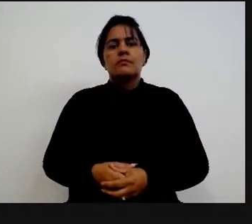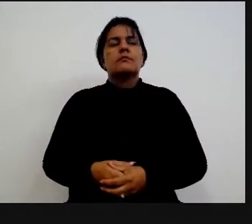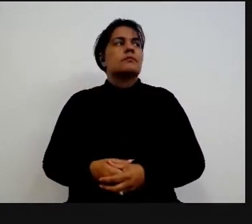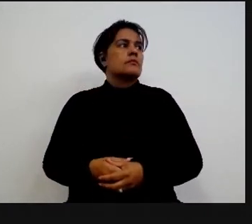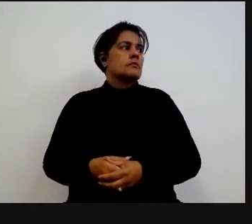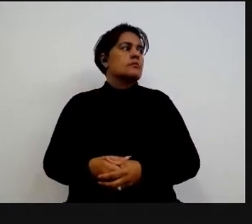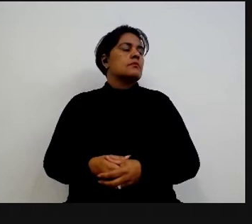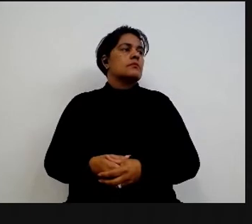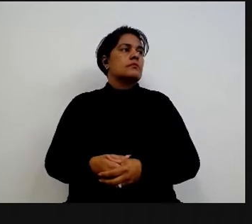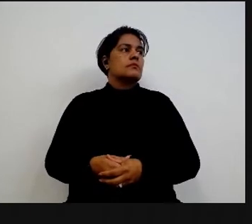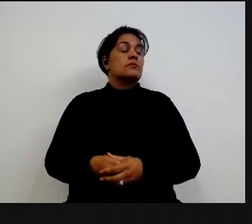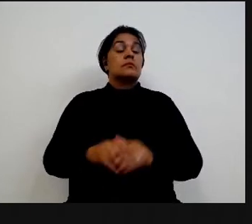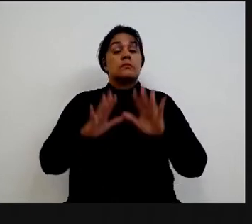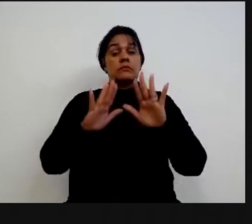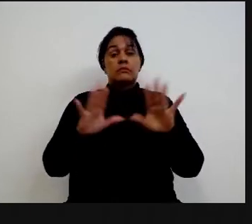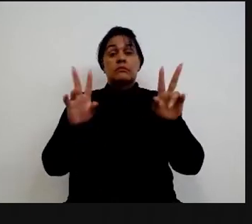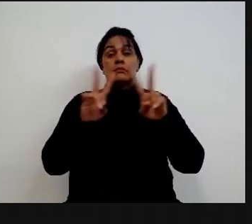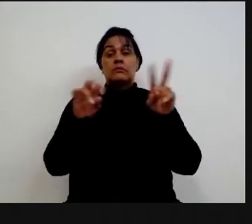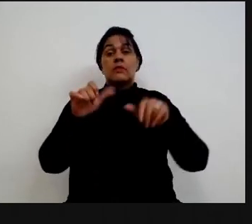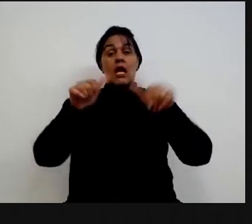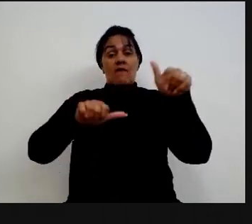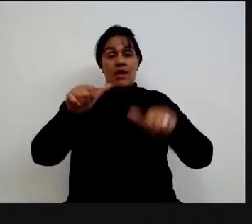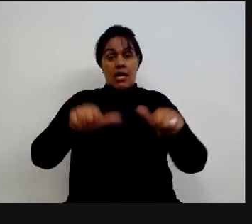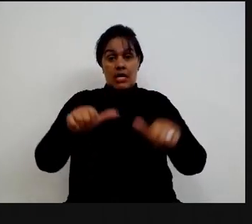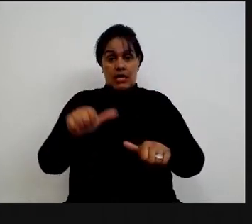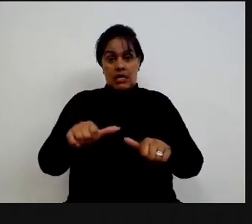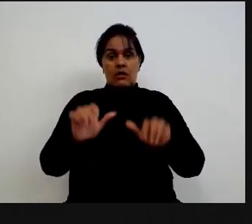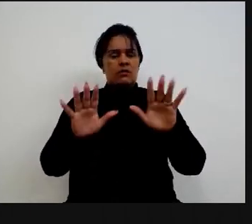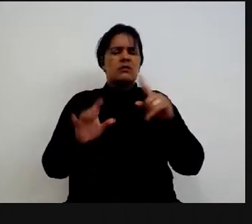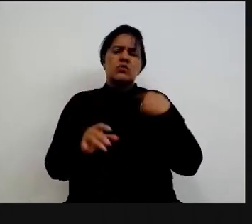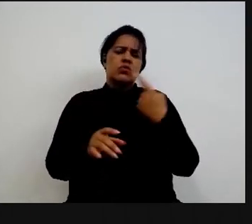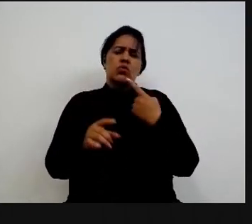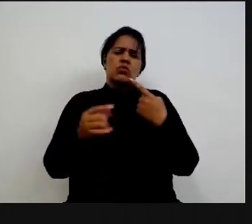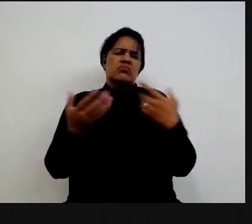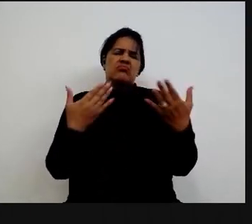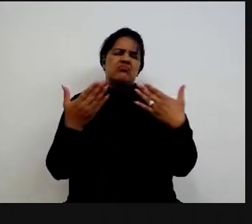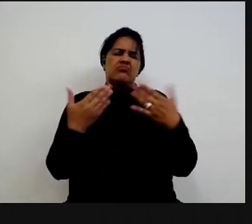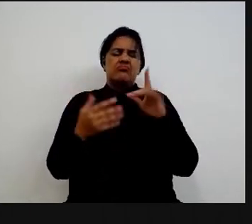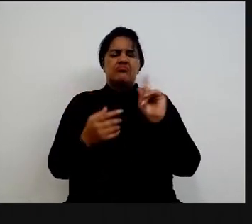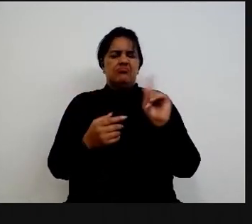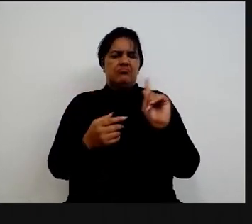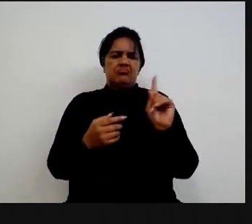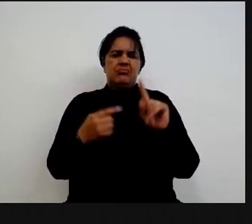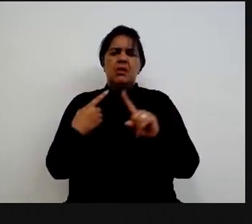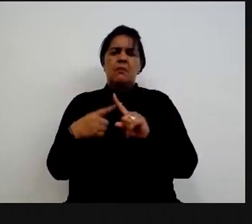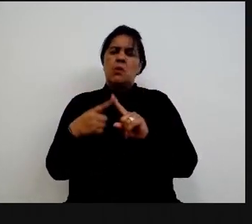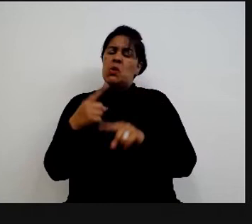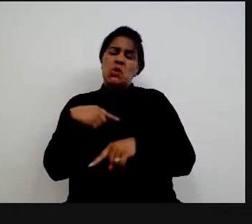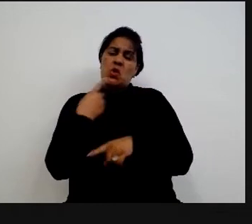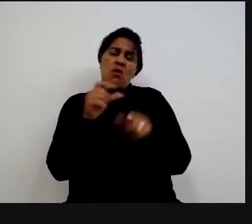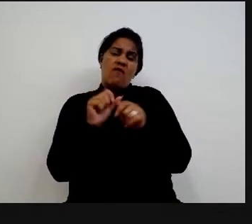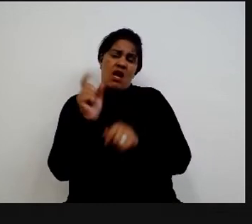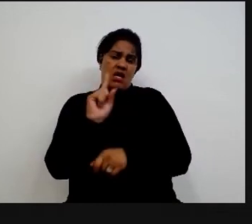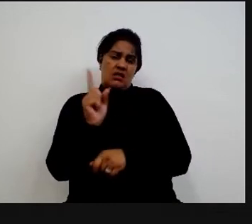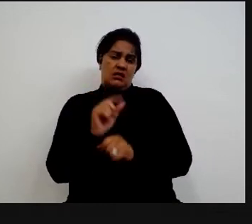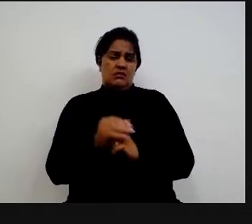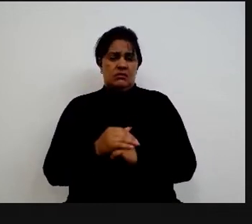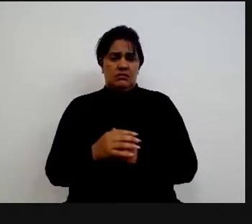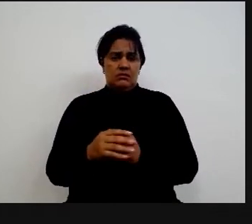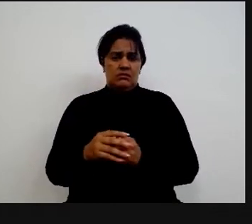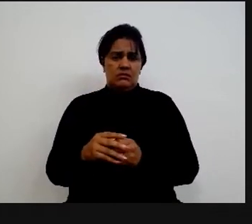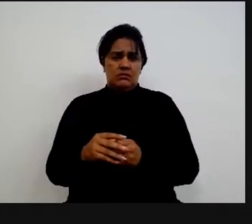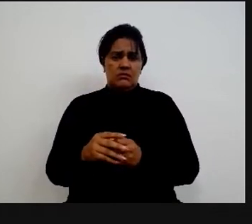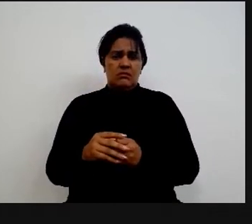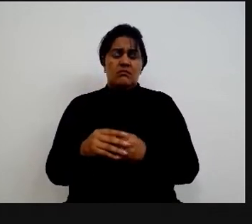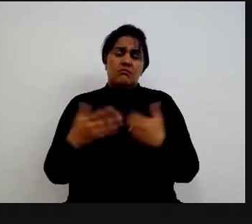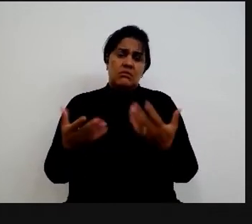diferentes formas. A questão da avaliação não é uma questão que nós discutimos muito na minha diretoria, porque nós não fazemos avaliação, né? Nós